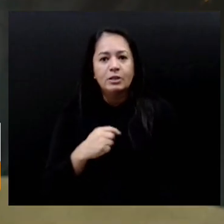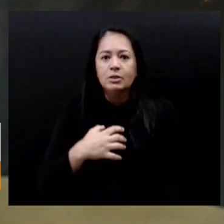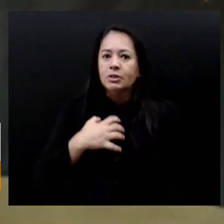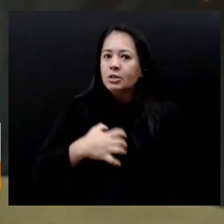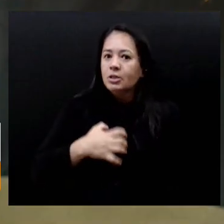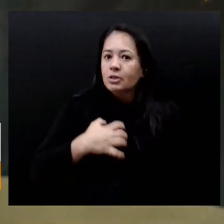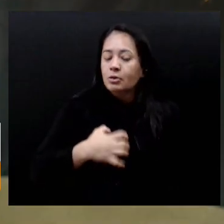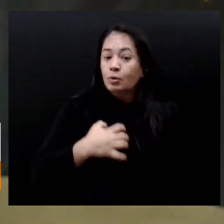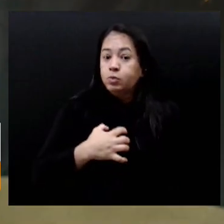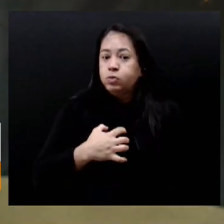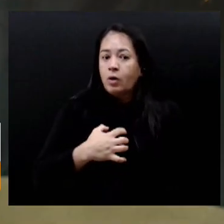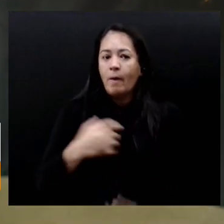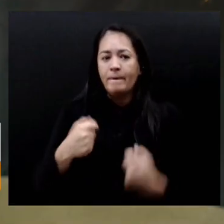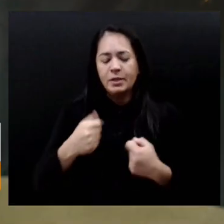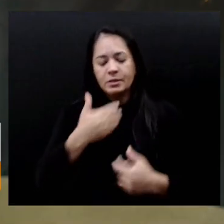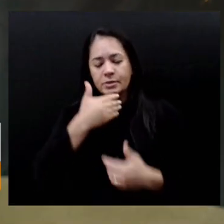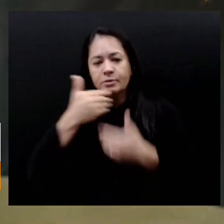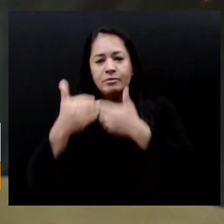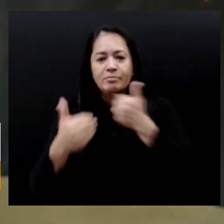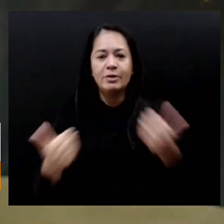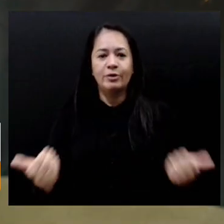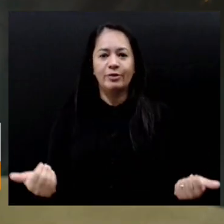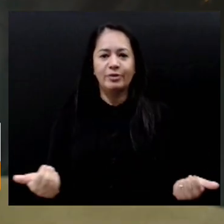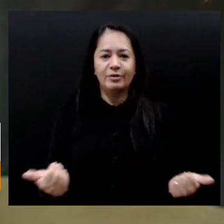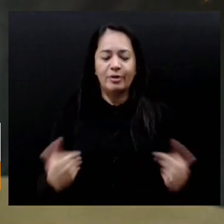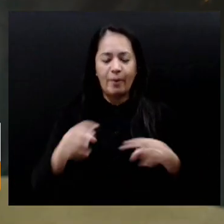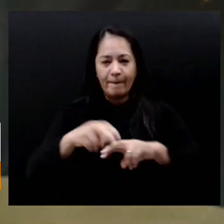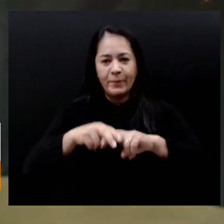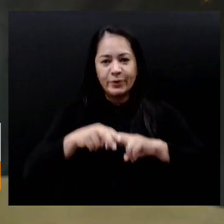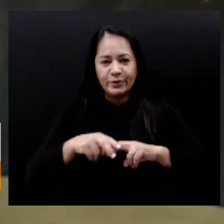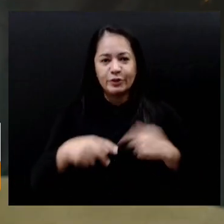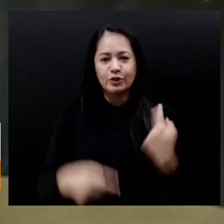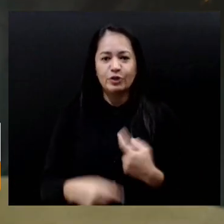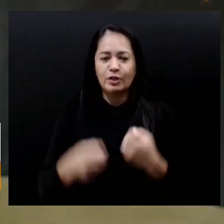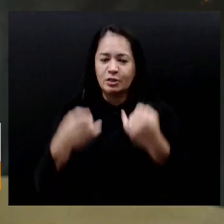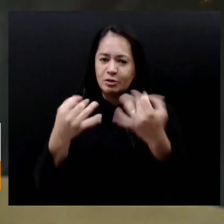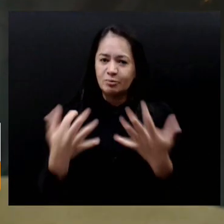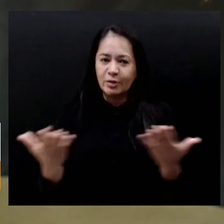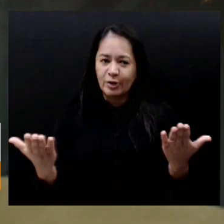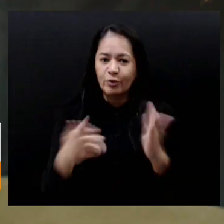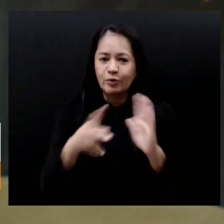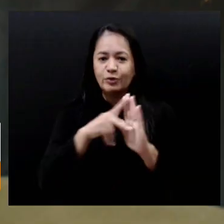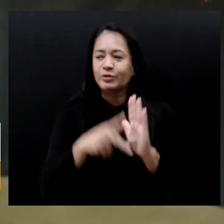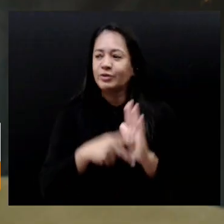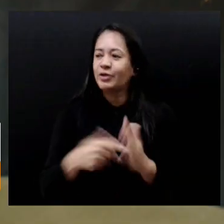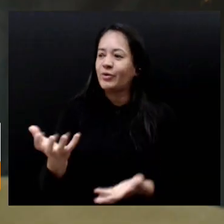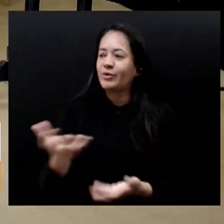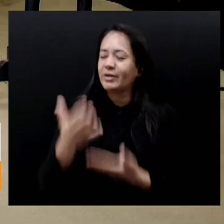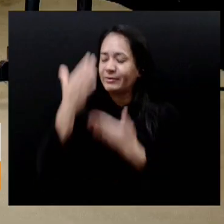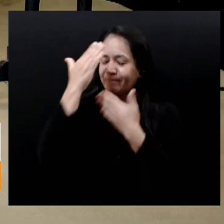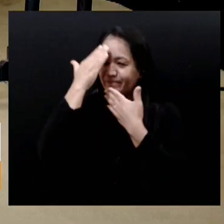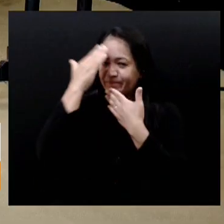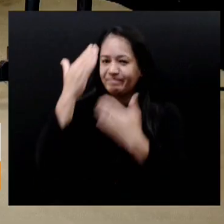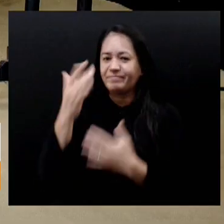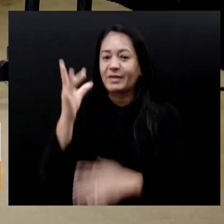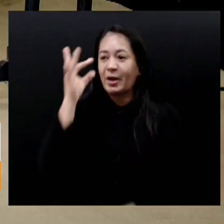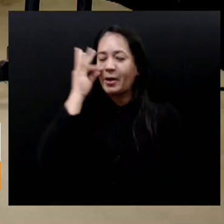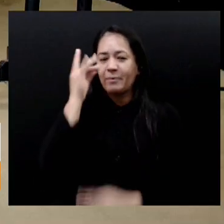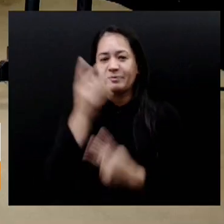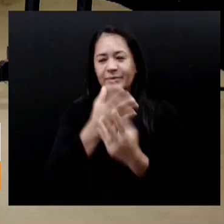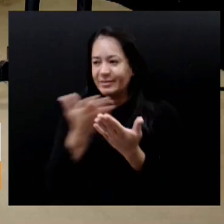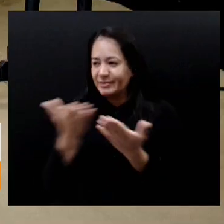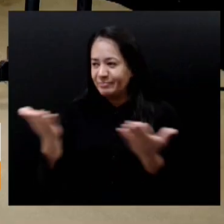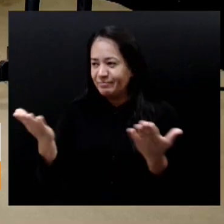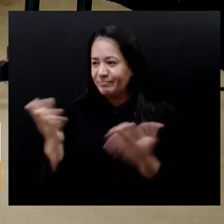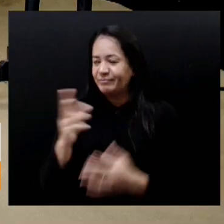preciso melhorar, né? E é por isso que a gente traz esse programa. Eu gostaria de agradecer muito a presença de vocês, viu, Valéria? Muito obrigada